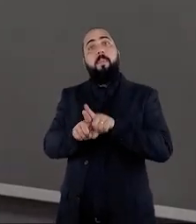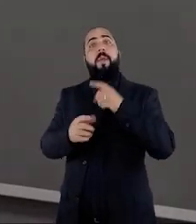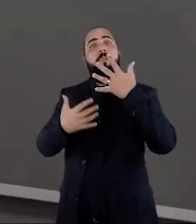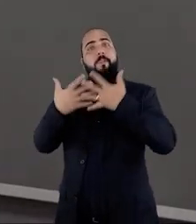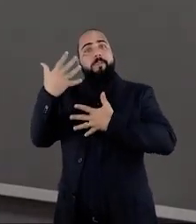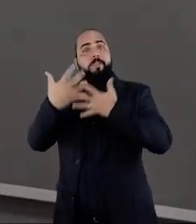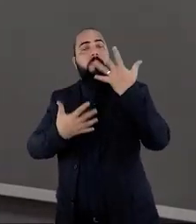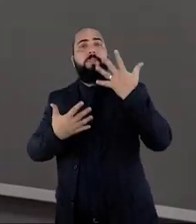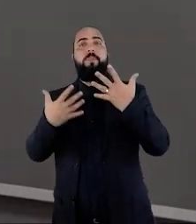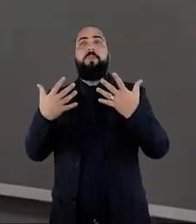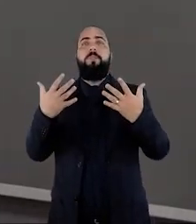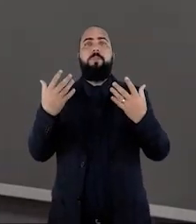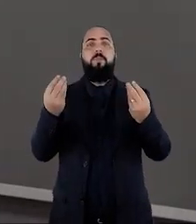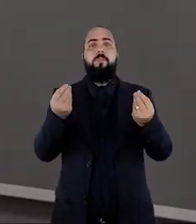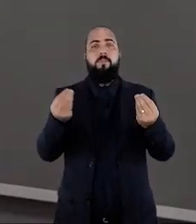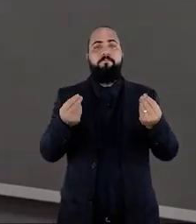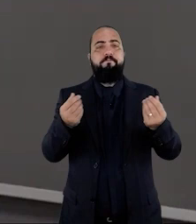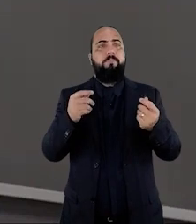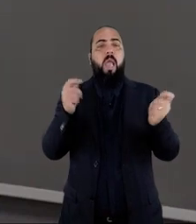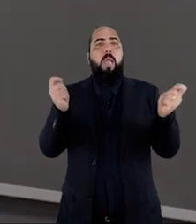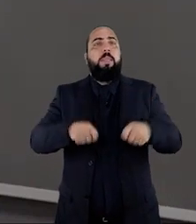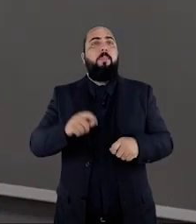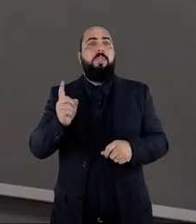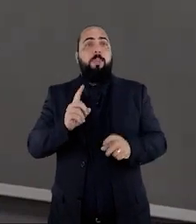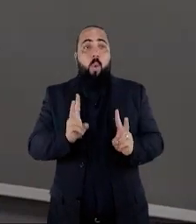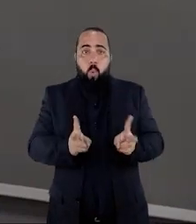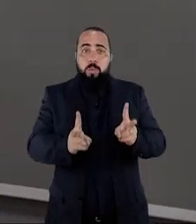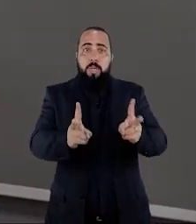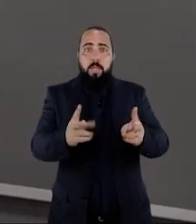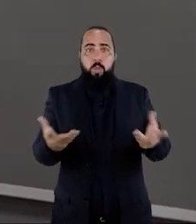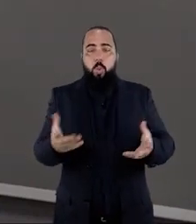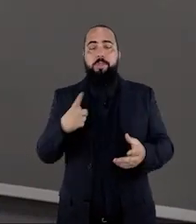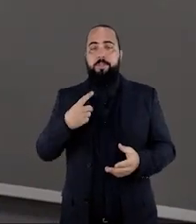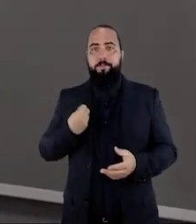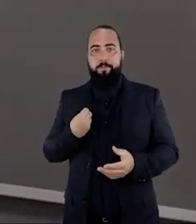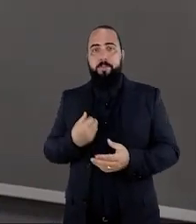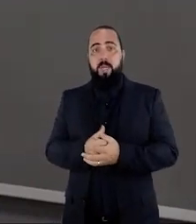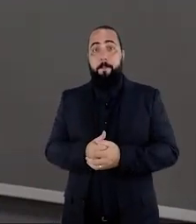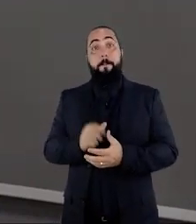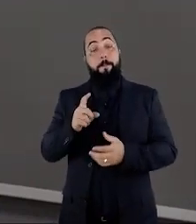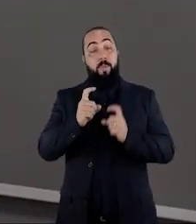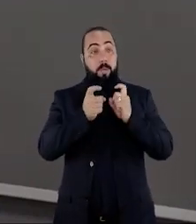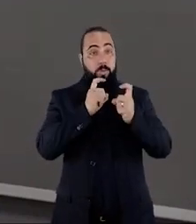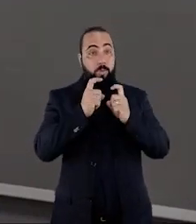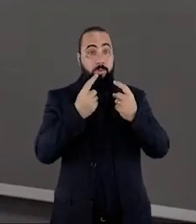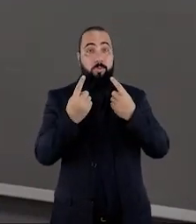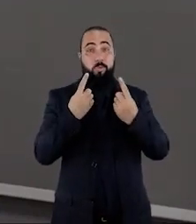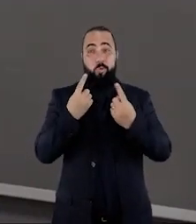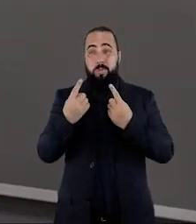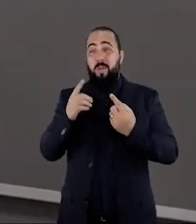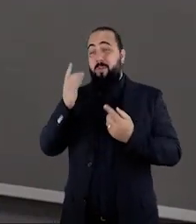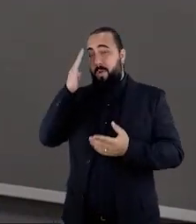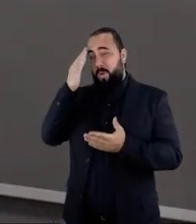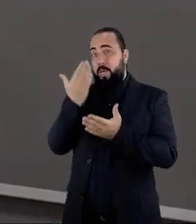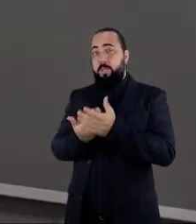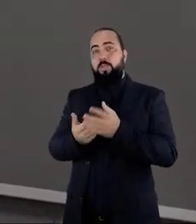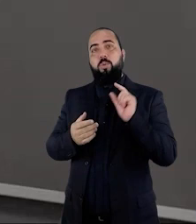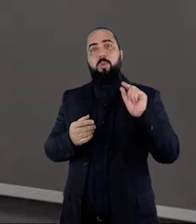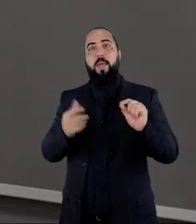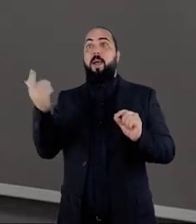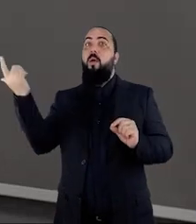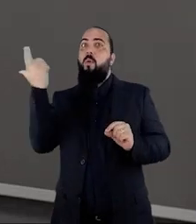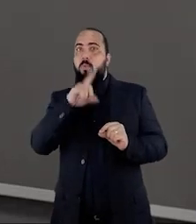e nessas frustrações, nessas impossibilidades que ainda continuam presentes. E é nessa discussão